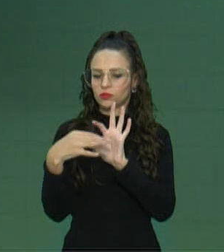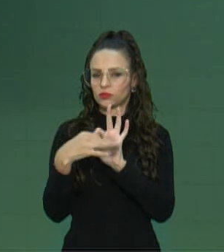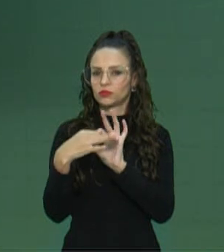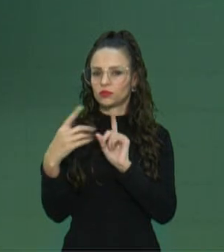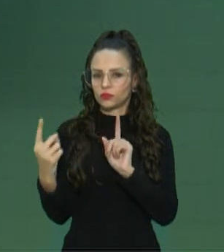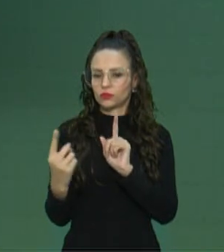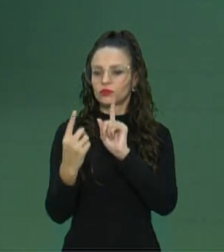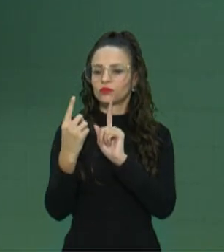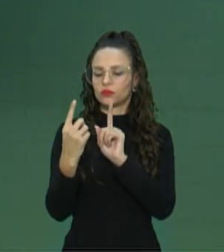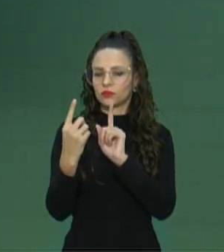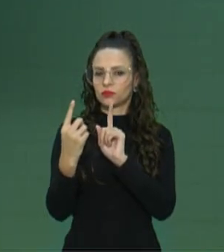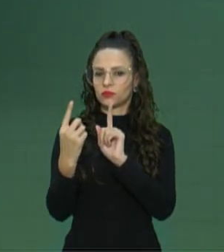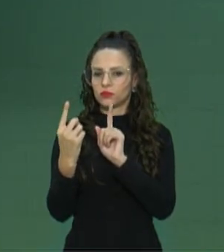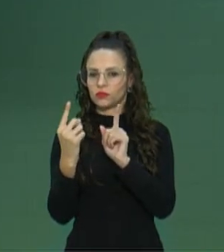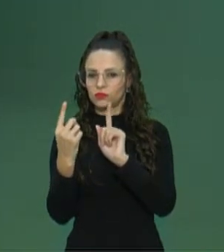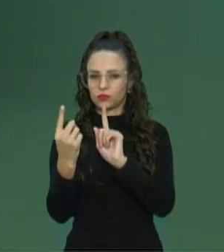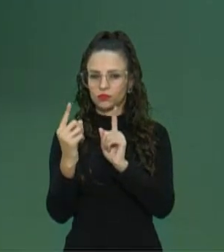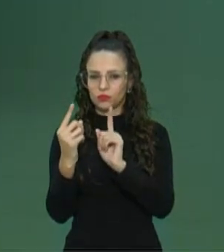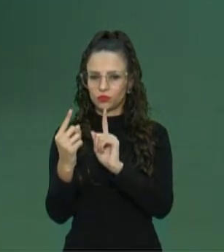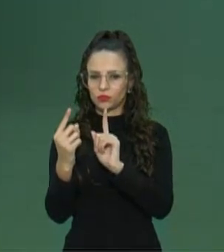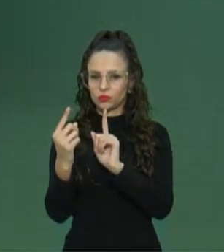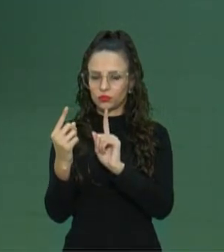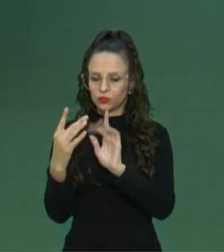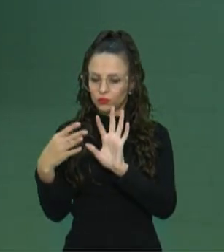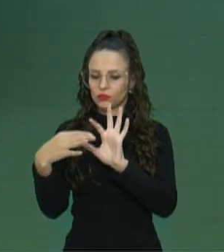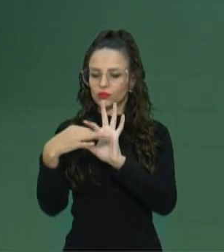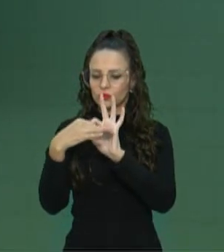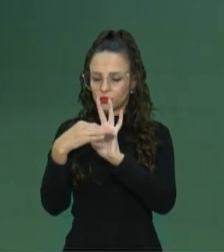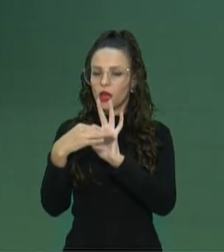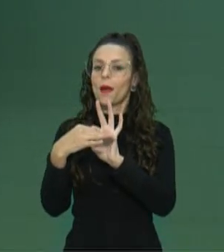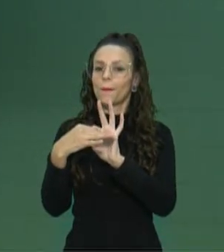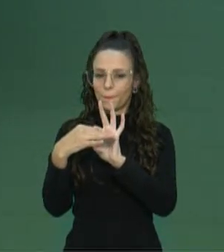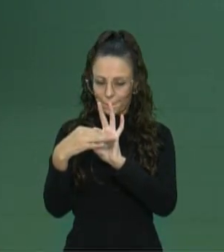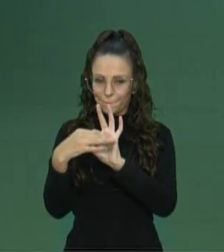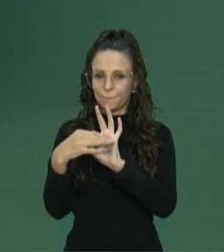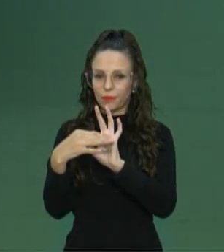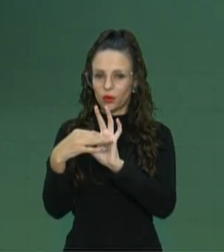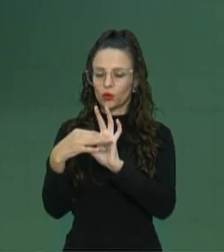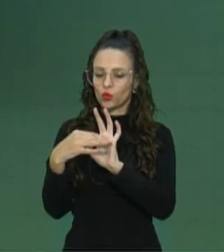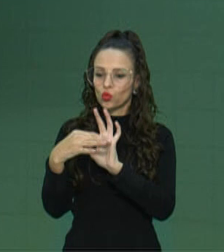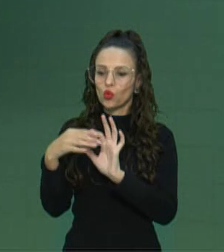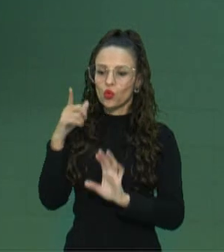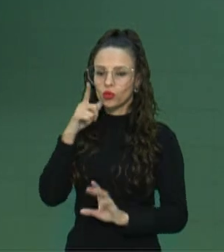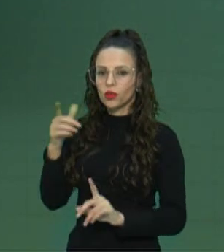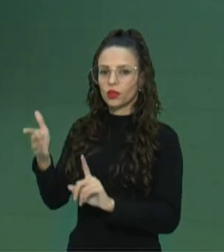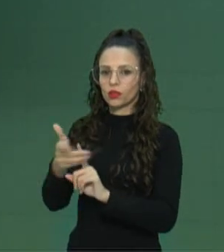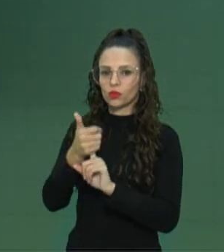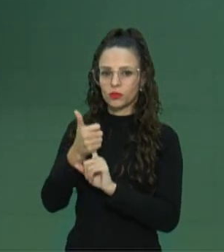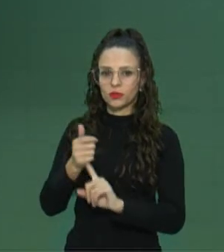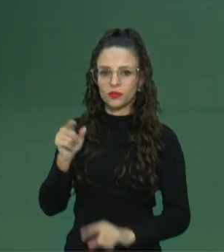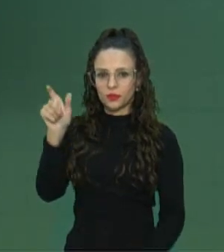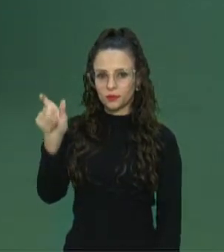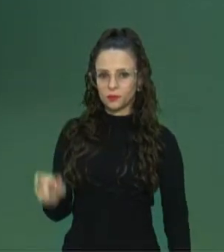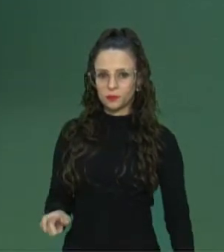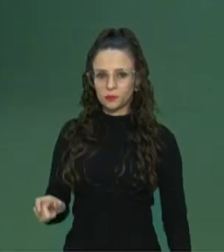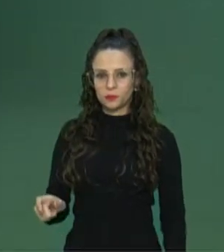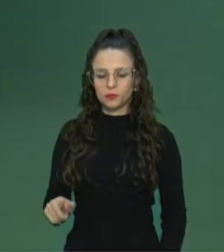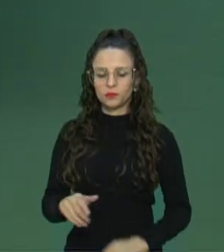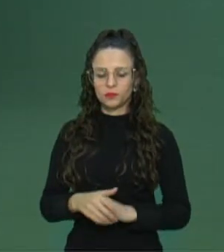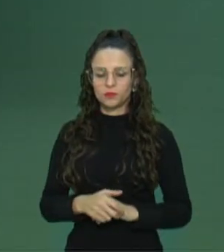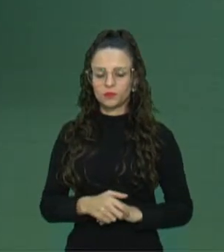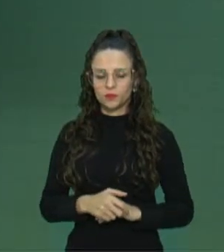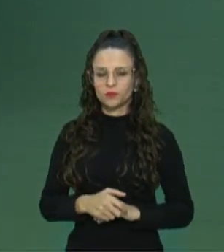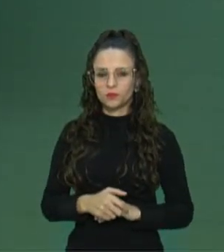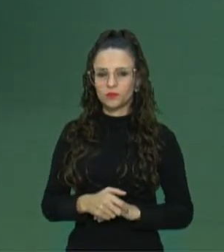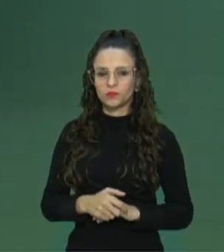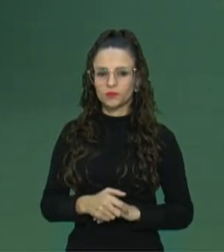praticante, e ali tornar uma pessoa, e depois que tornar essa pessoa, você conseguir atacar devolver o seu